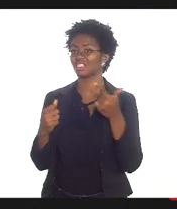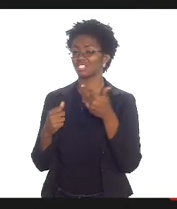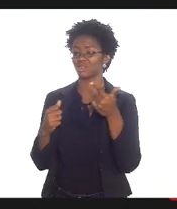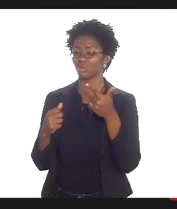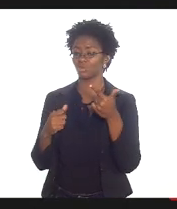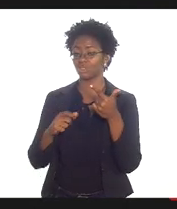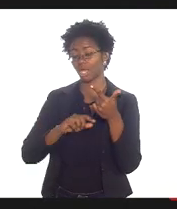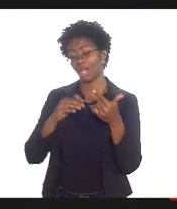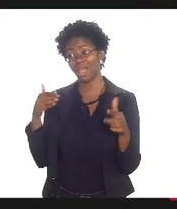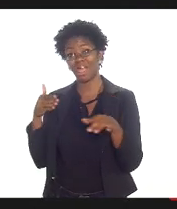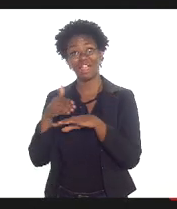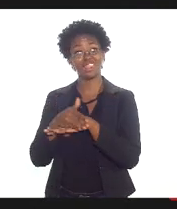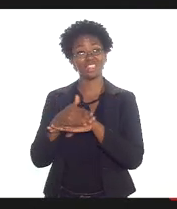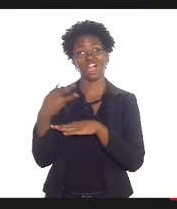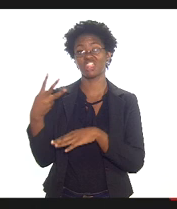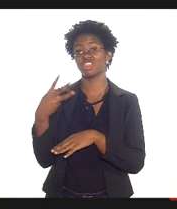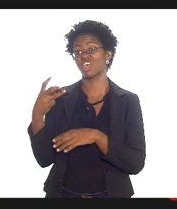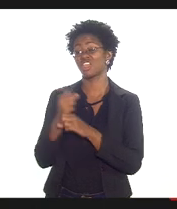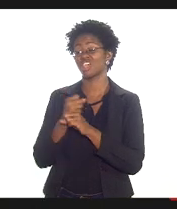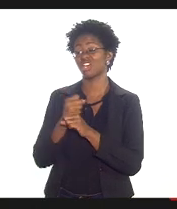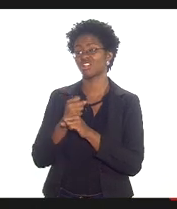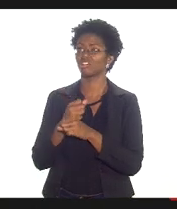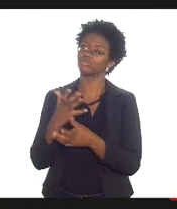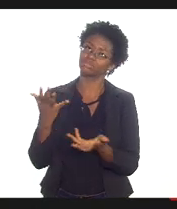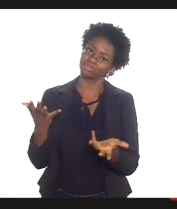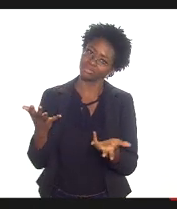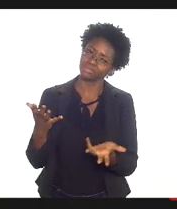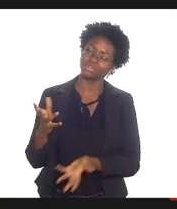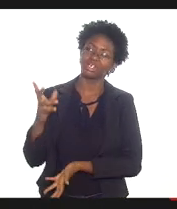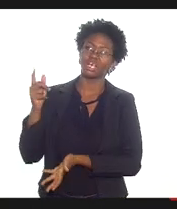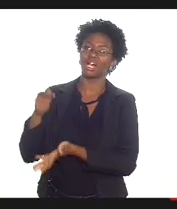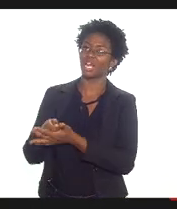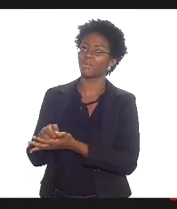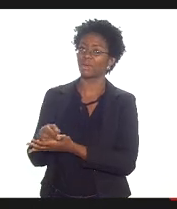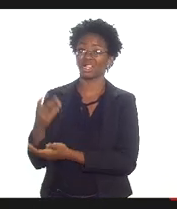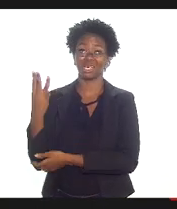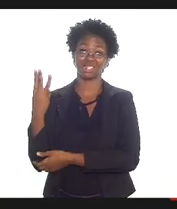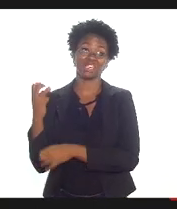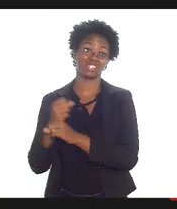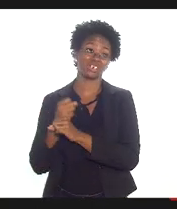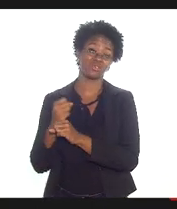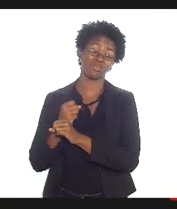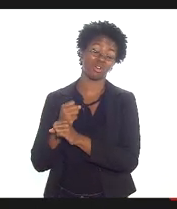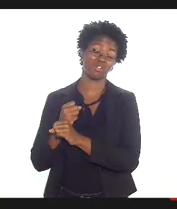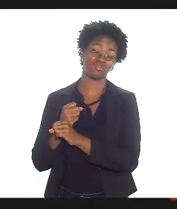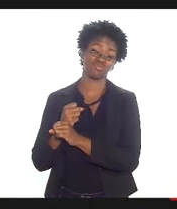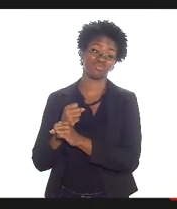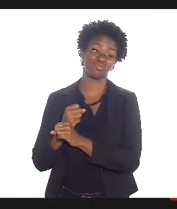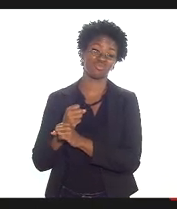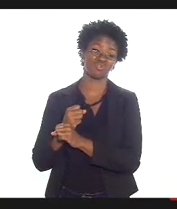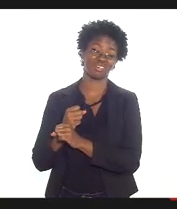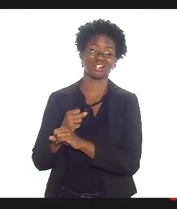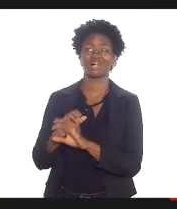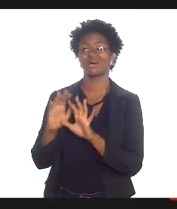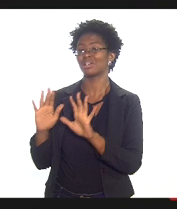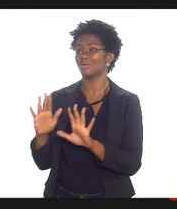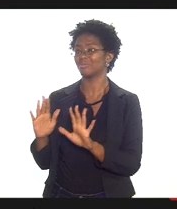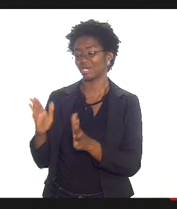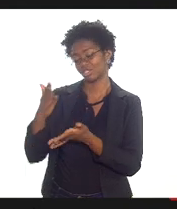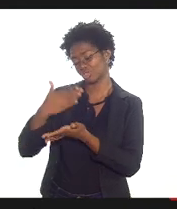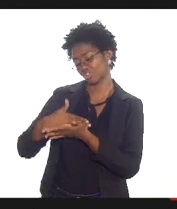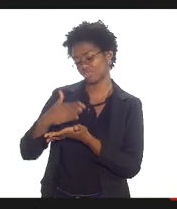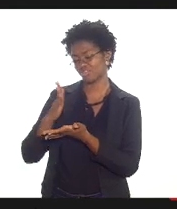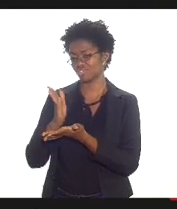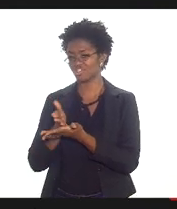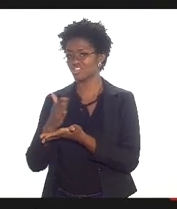no terceiro ano, ela paga como terceiro ano. Mas se dividir o campo em 2, ela